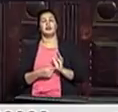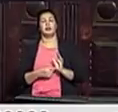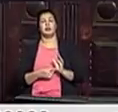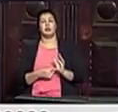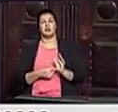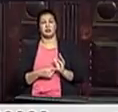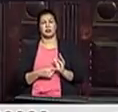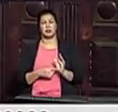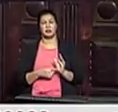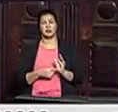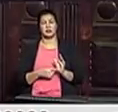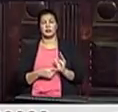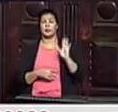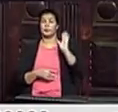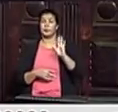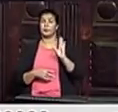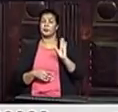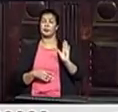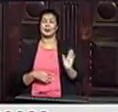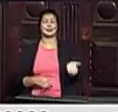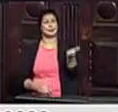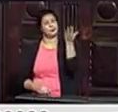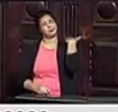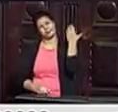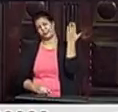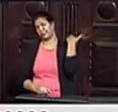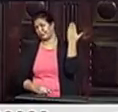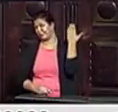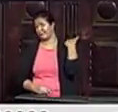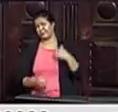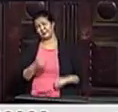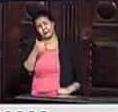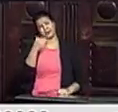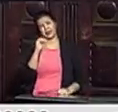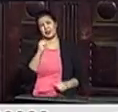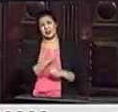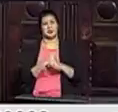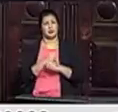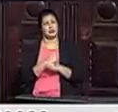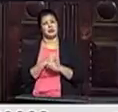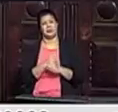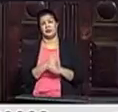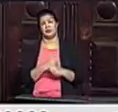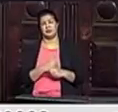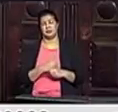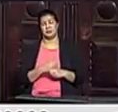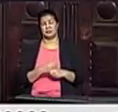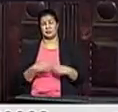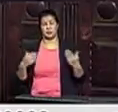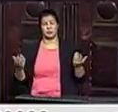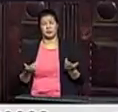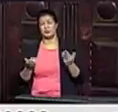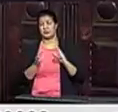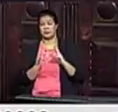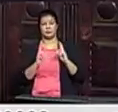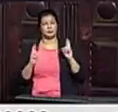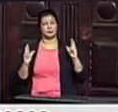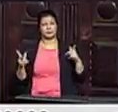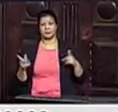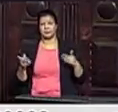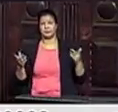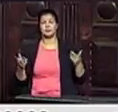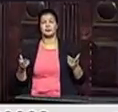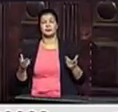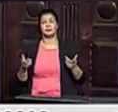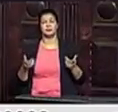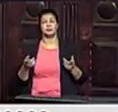fechada. Mas era num outro momento histórico, para não chegar ao que chegamos hoje.